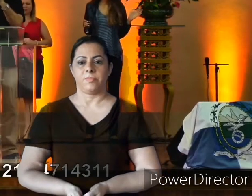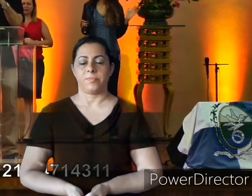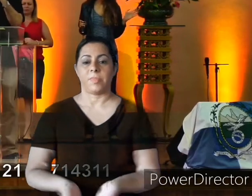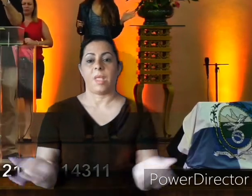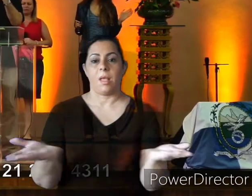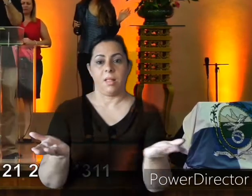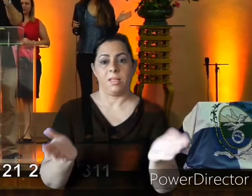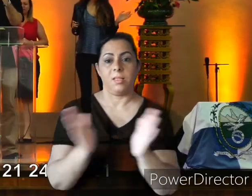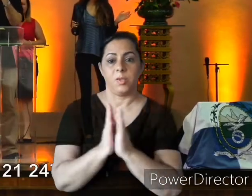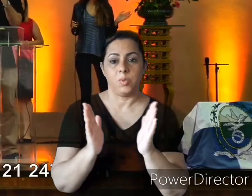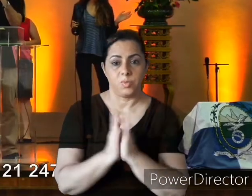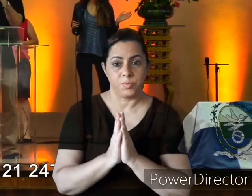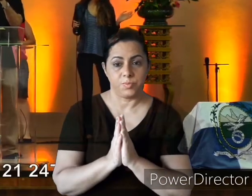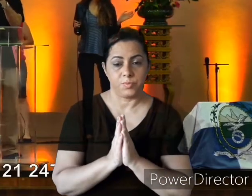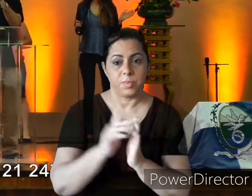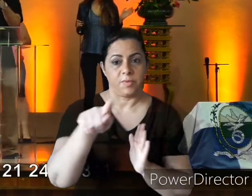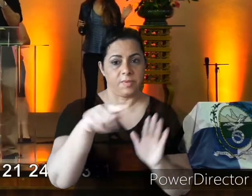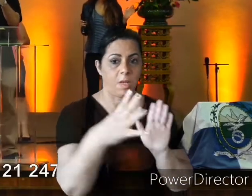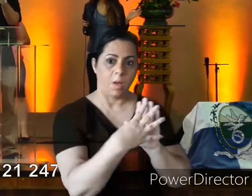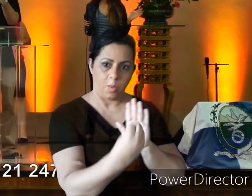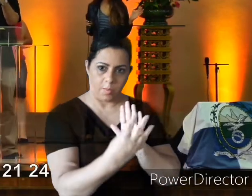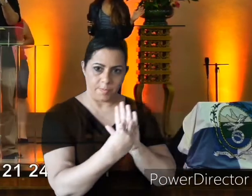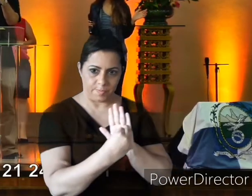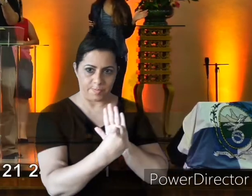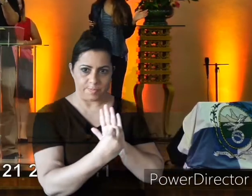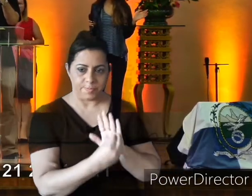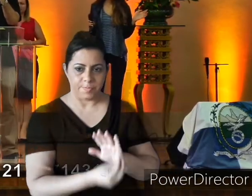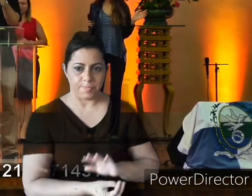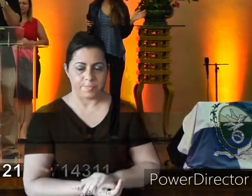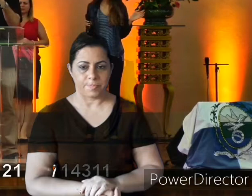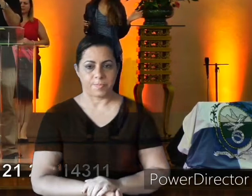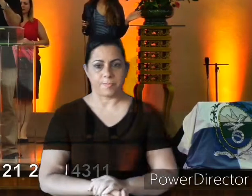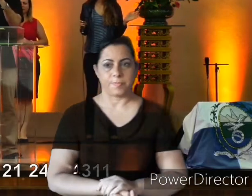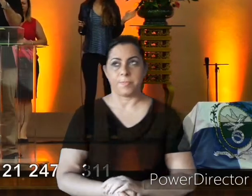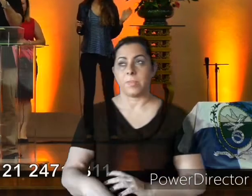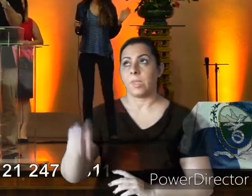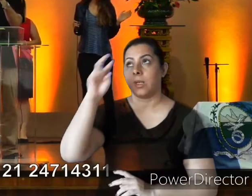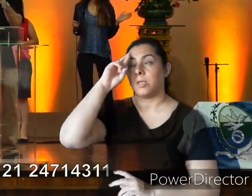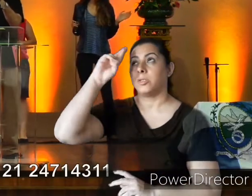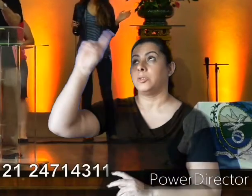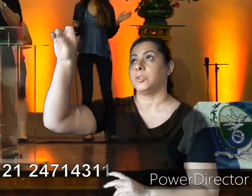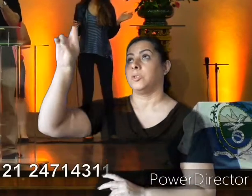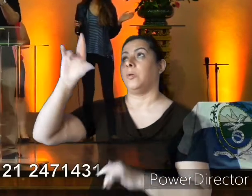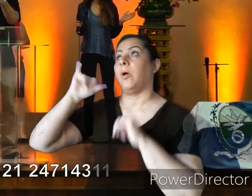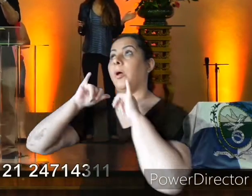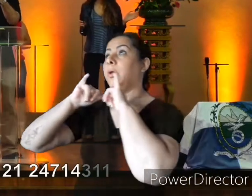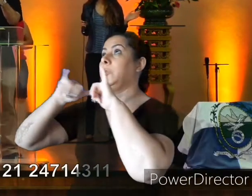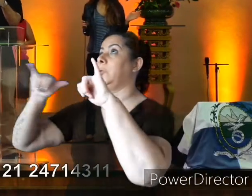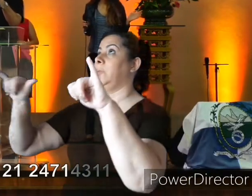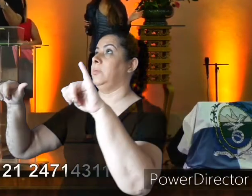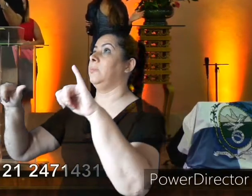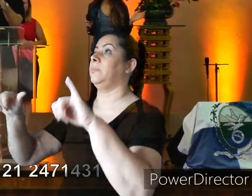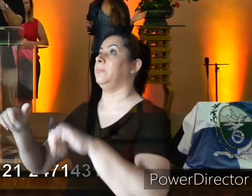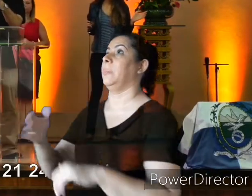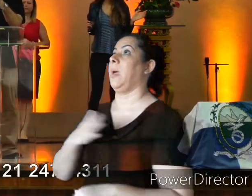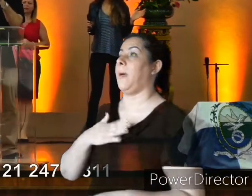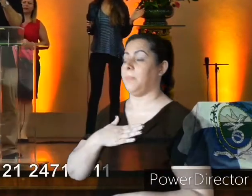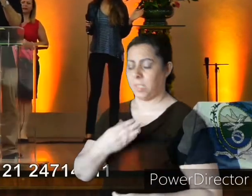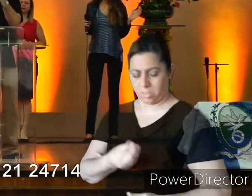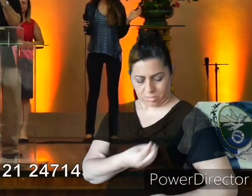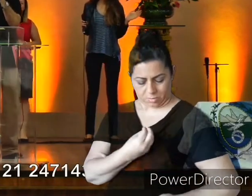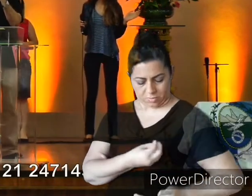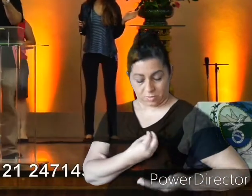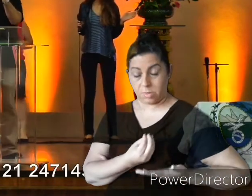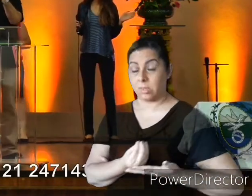minha vida está em tuas mãos. E assim como Eliseu declarou para aquele